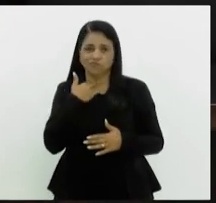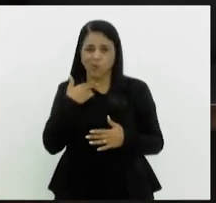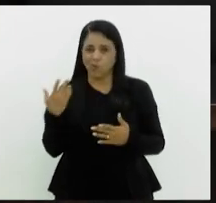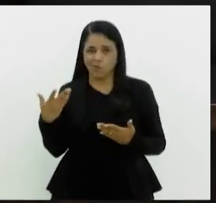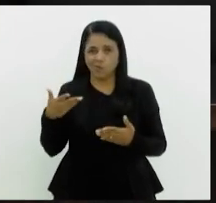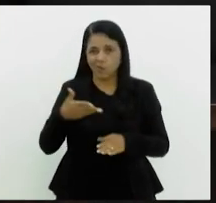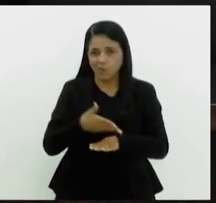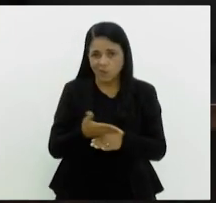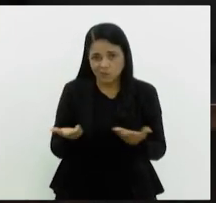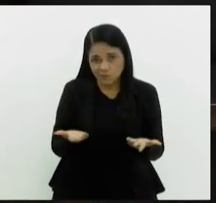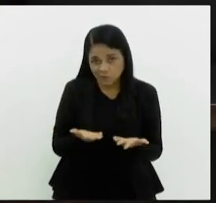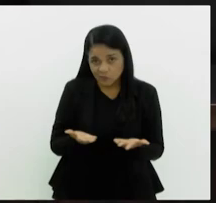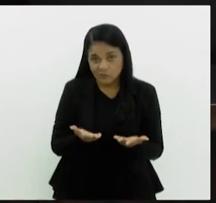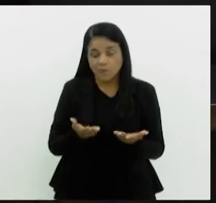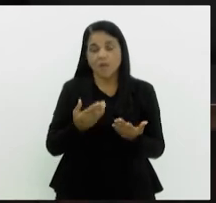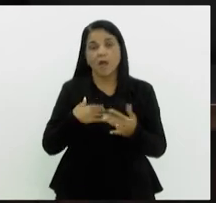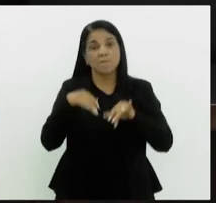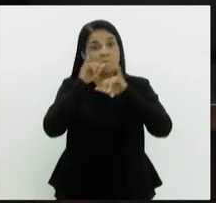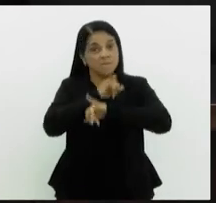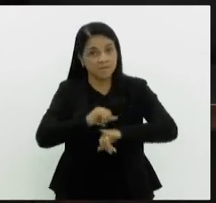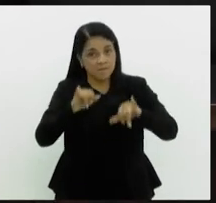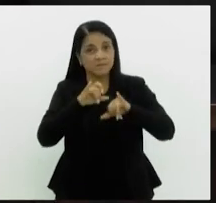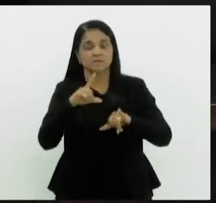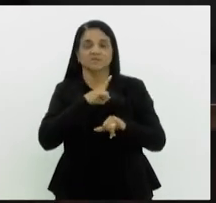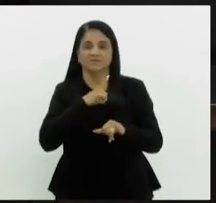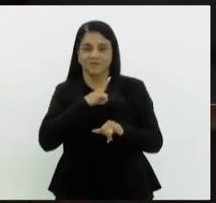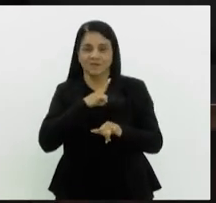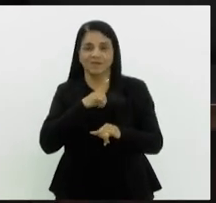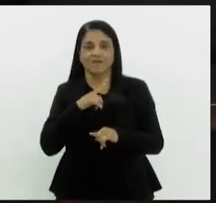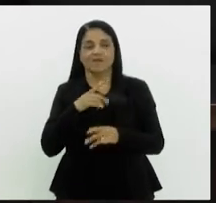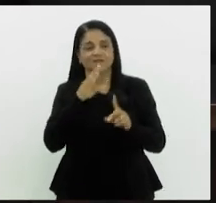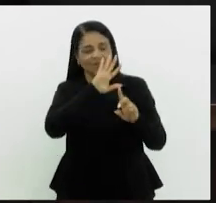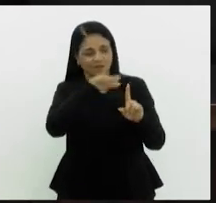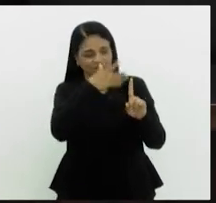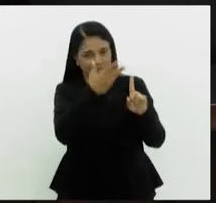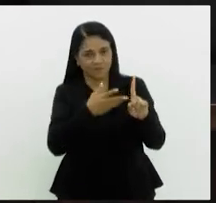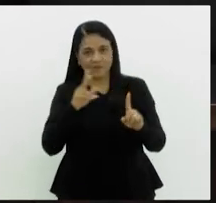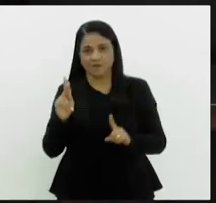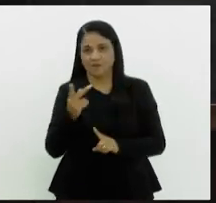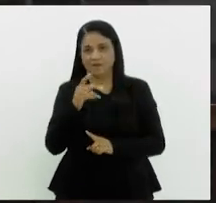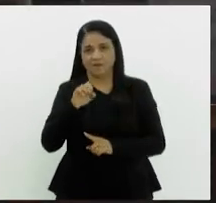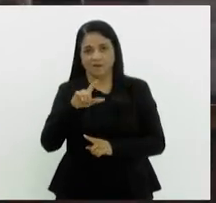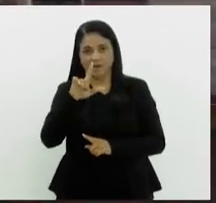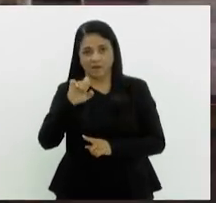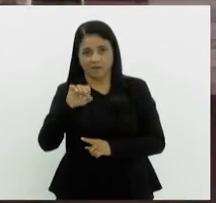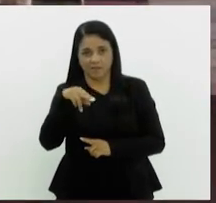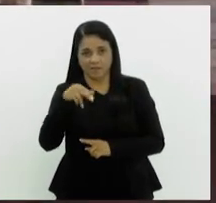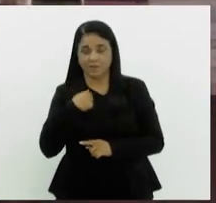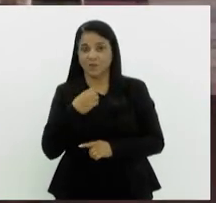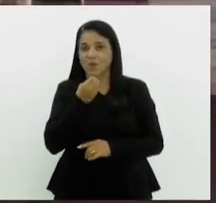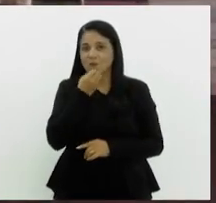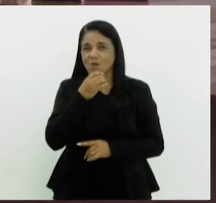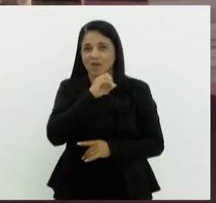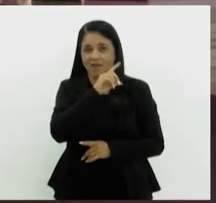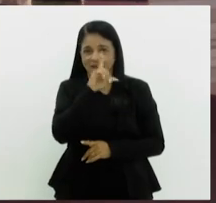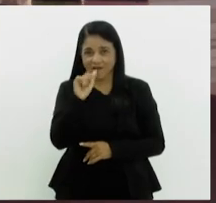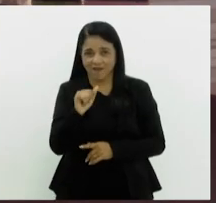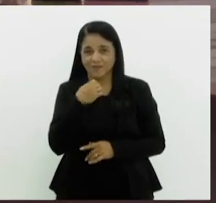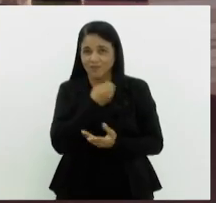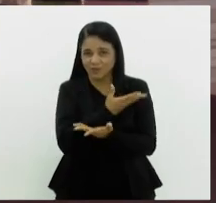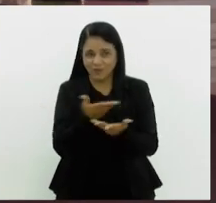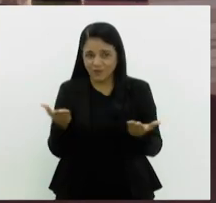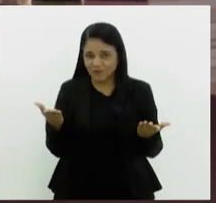questão de deixar a sua mensagem à doutora Helena Teodoro. Por favor, exibição do vídeo Olá a de Flávia todas, Oliveira.